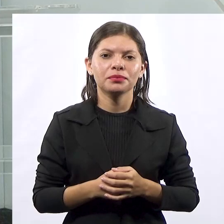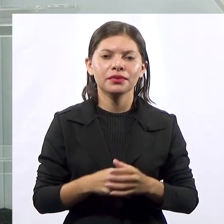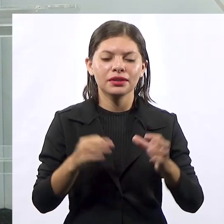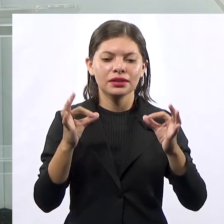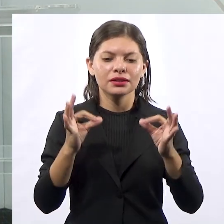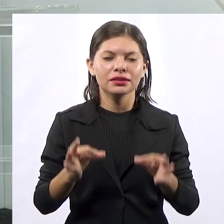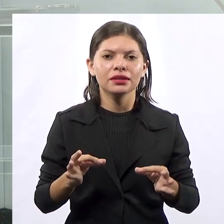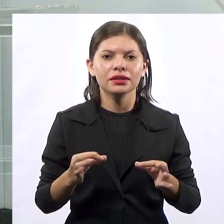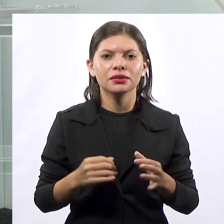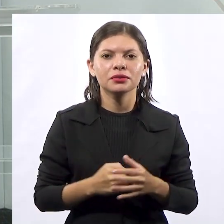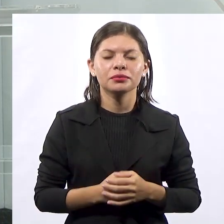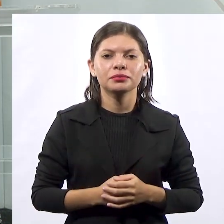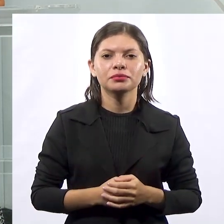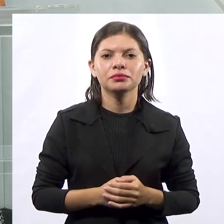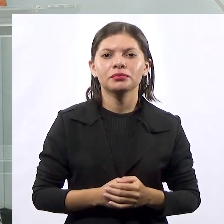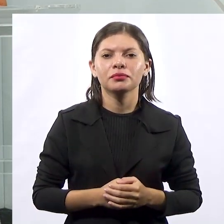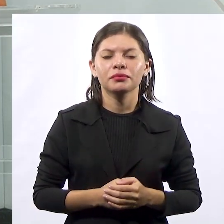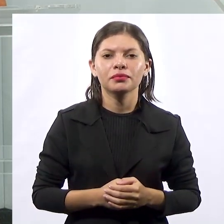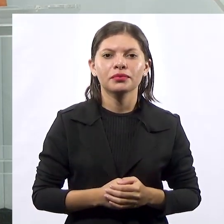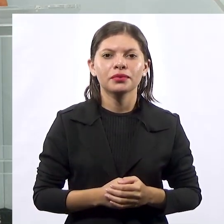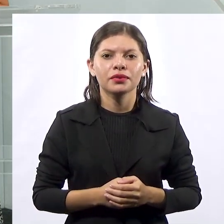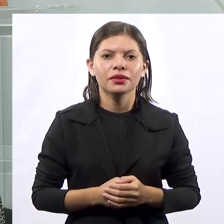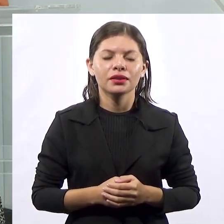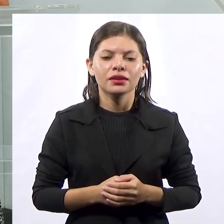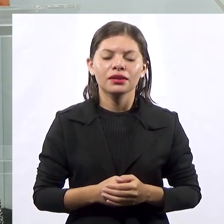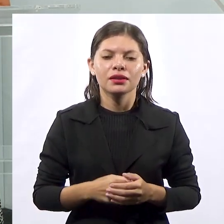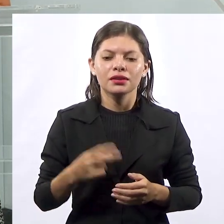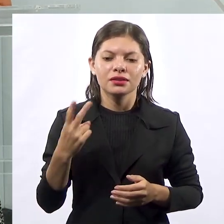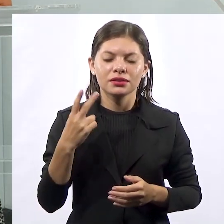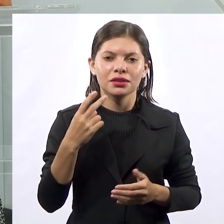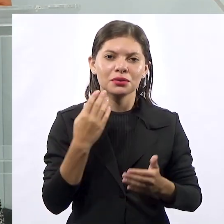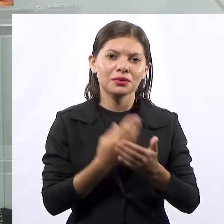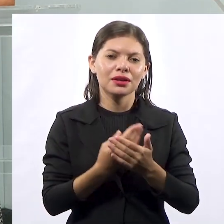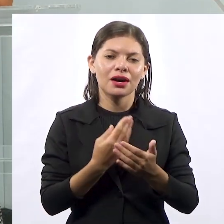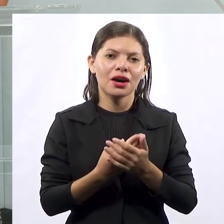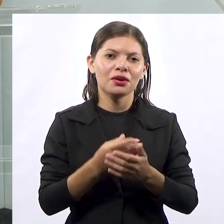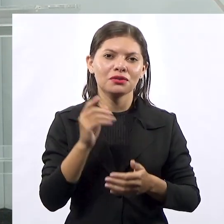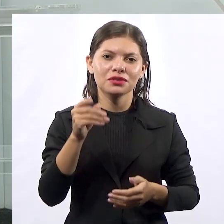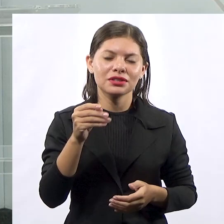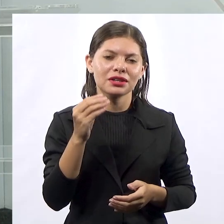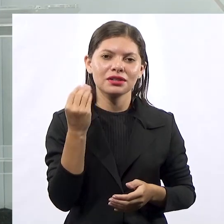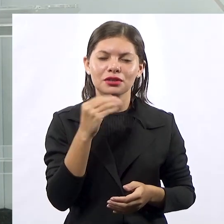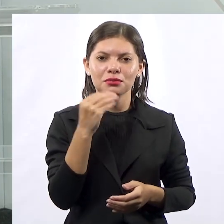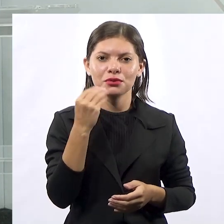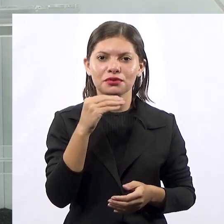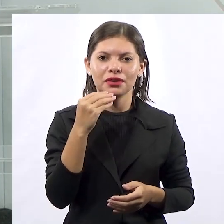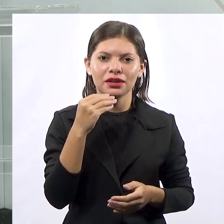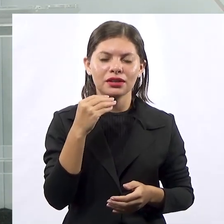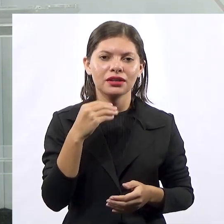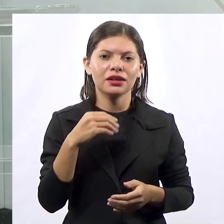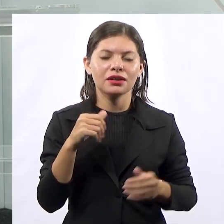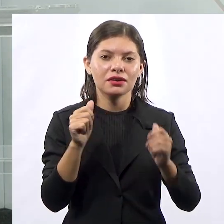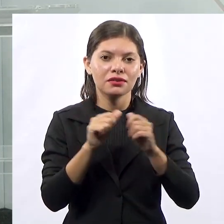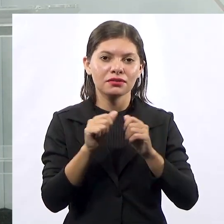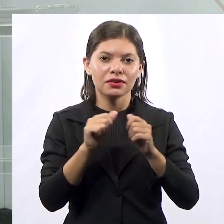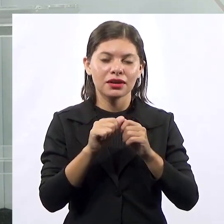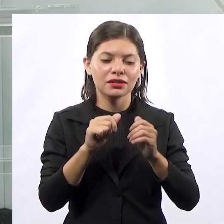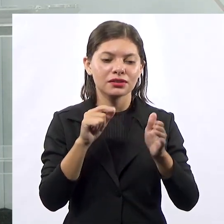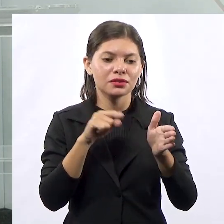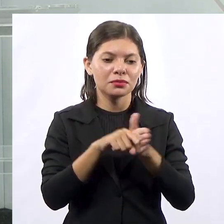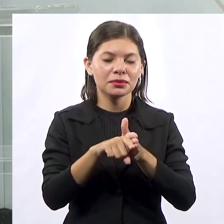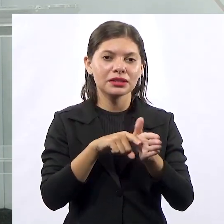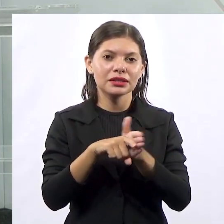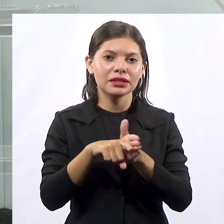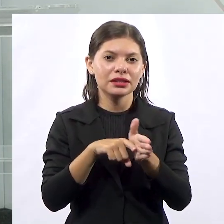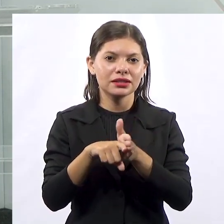Tá certo? Bem, gente, é isso que eu tinha para nossa segunda aula. Eu espero que vocês já tenham realizado